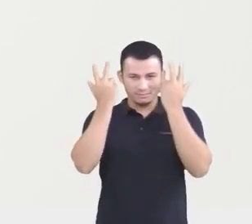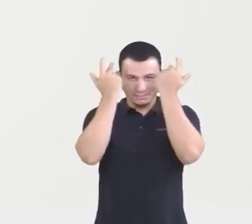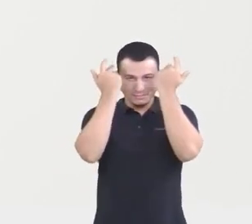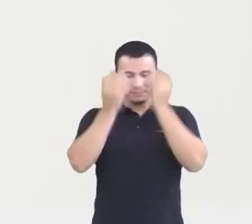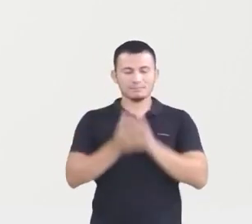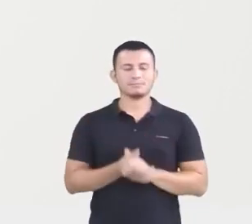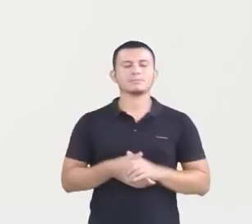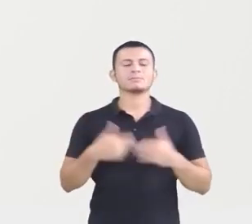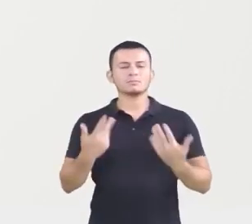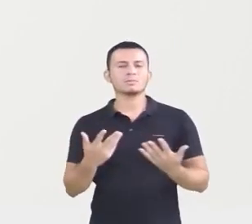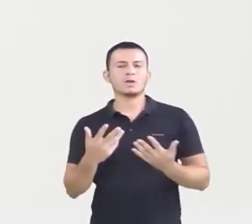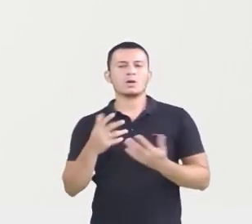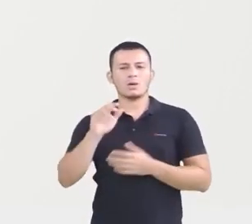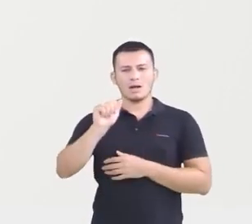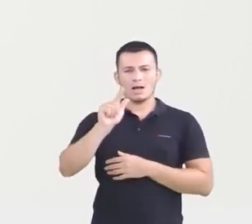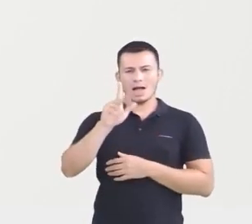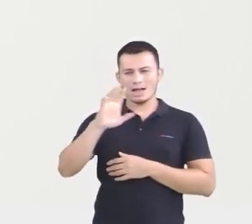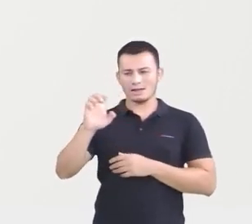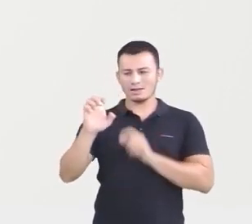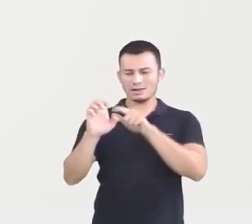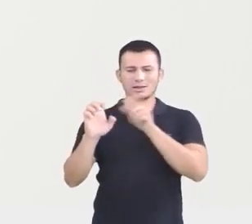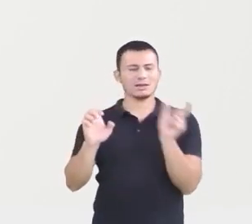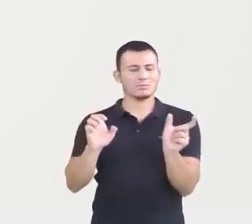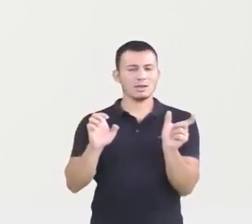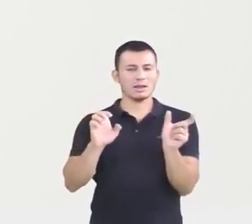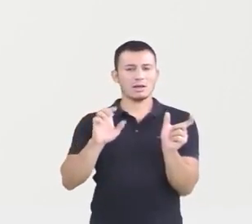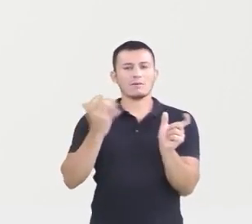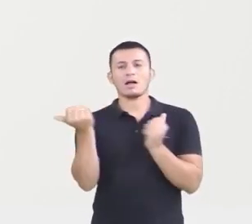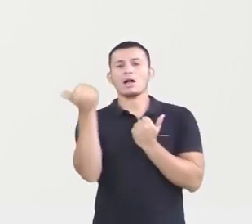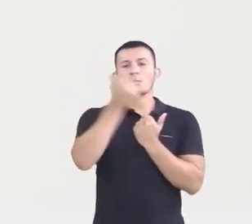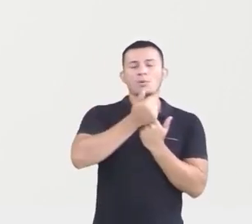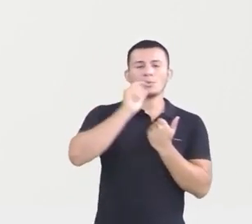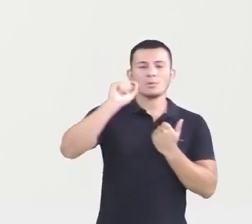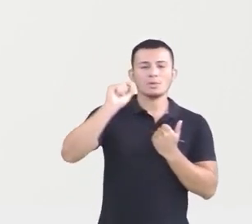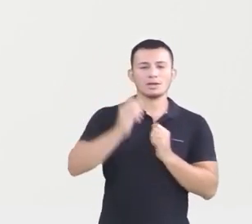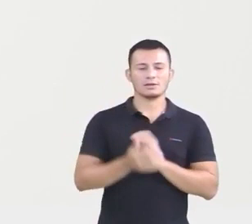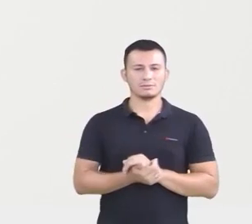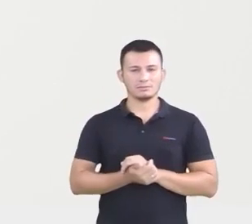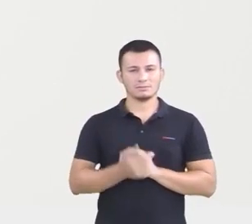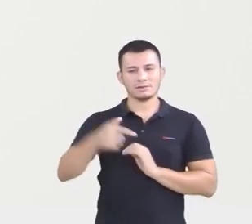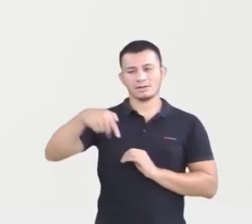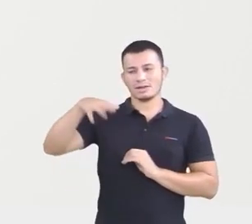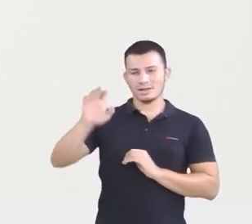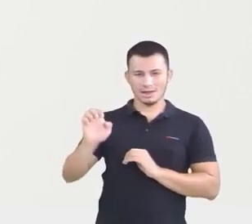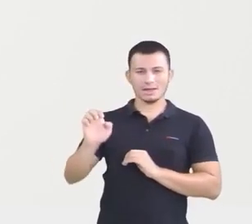ficar repetida no texto, ela foi substituída aqui pela palavra que.